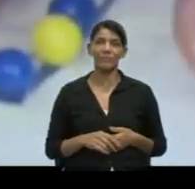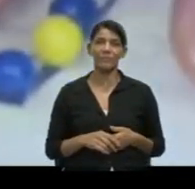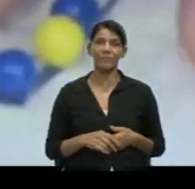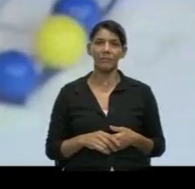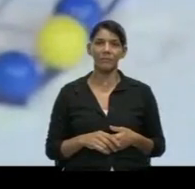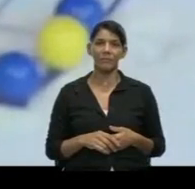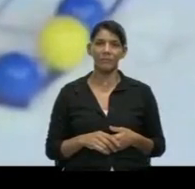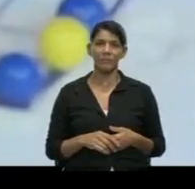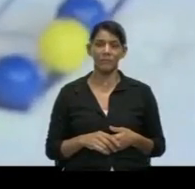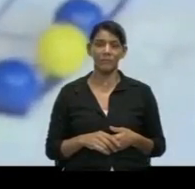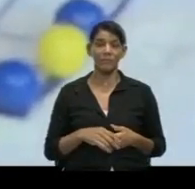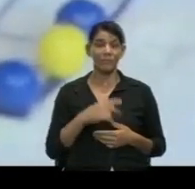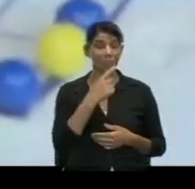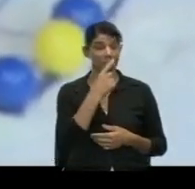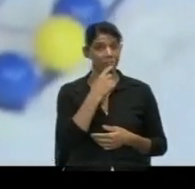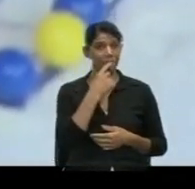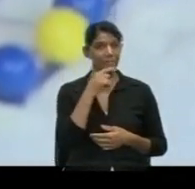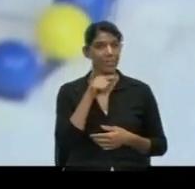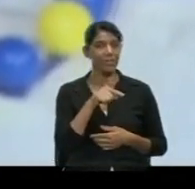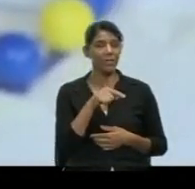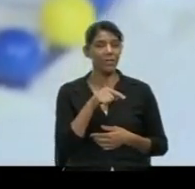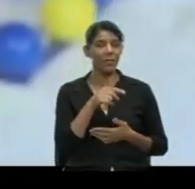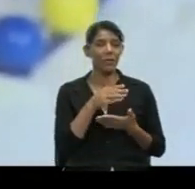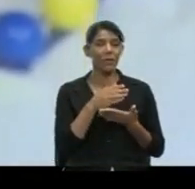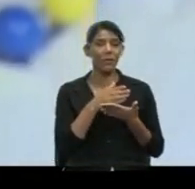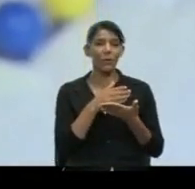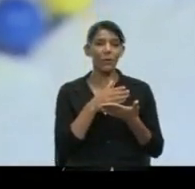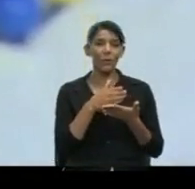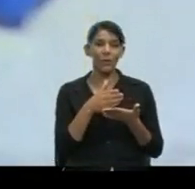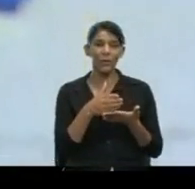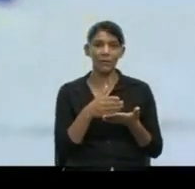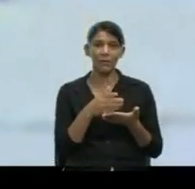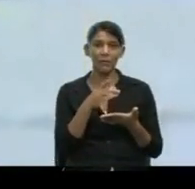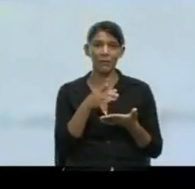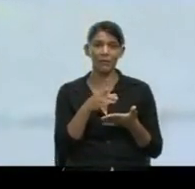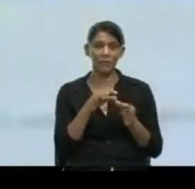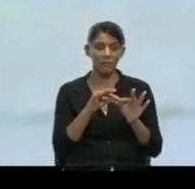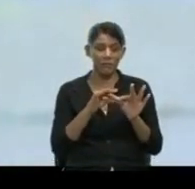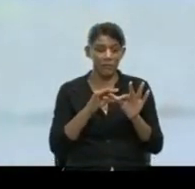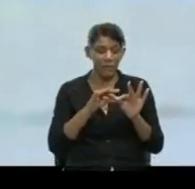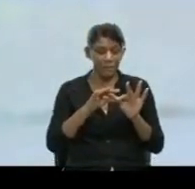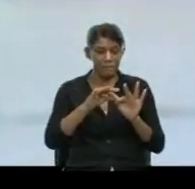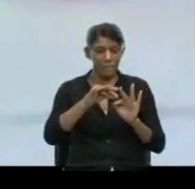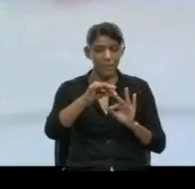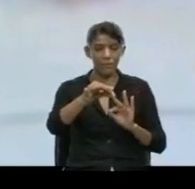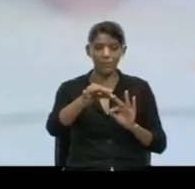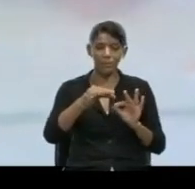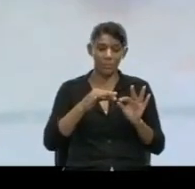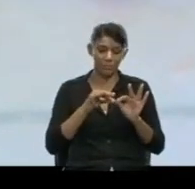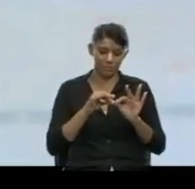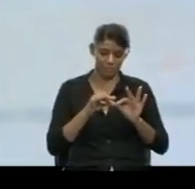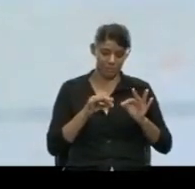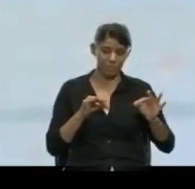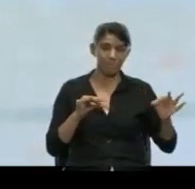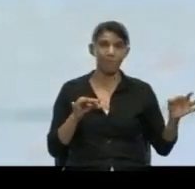esses piquetezinhos vermelhos é onde a gente vai estar fazendo